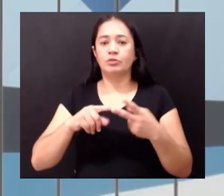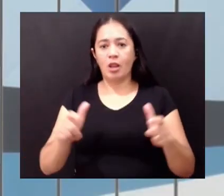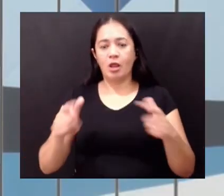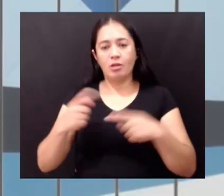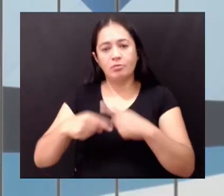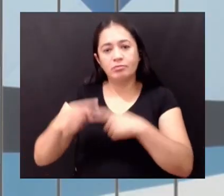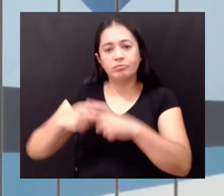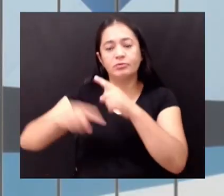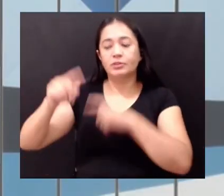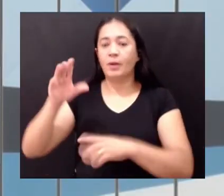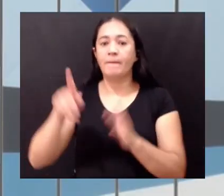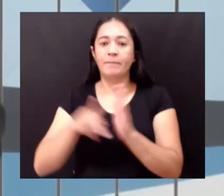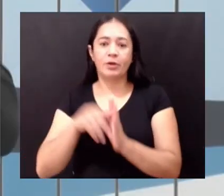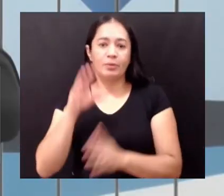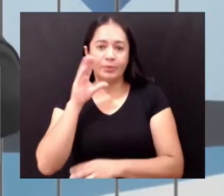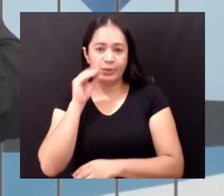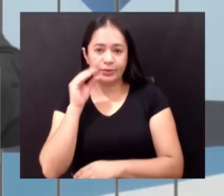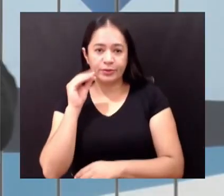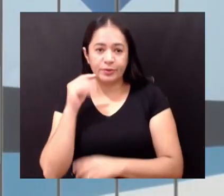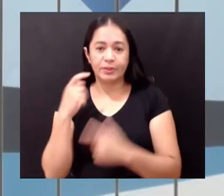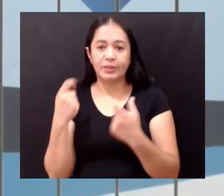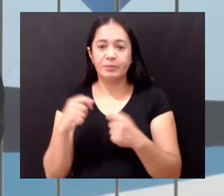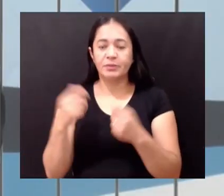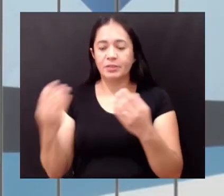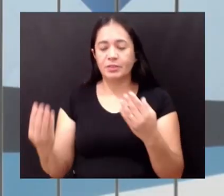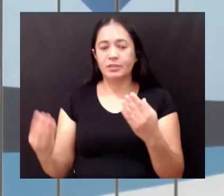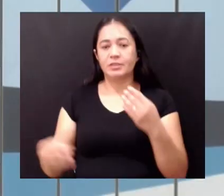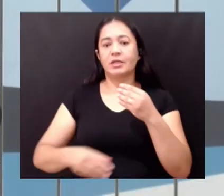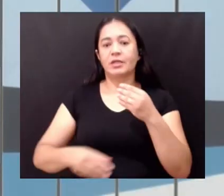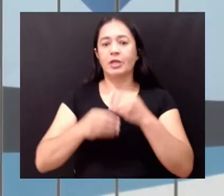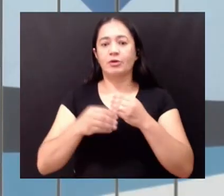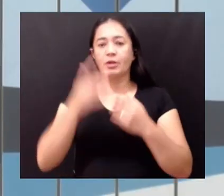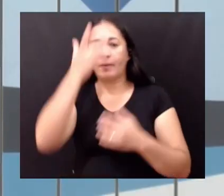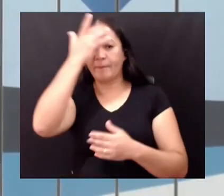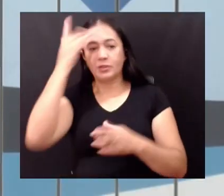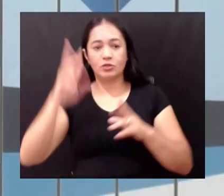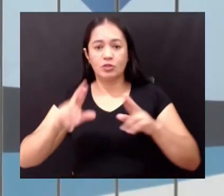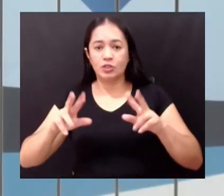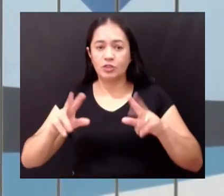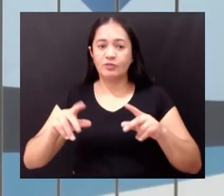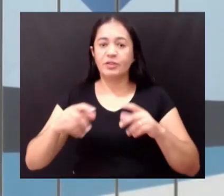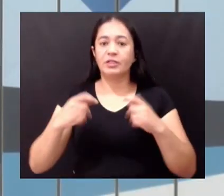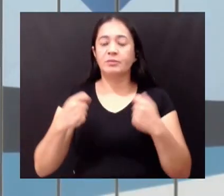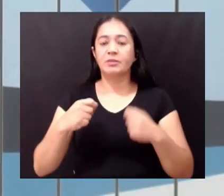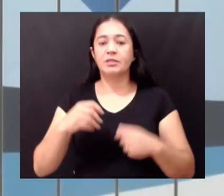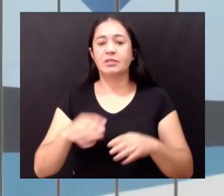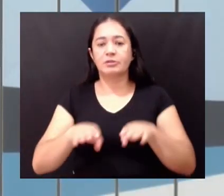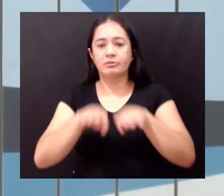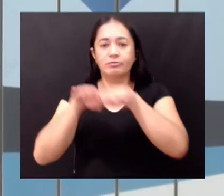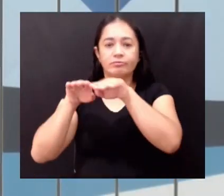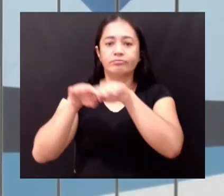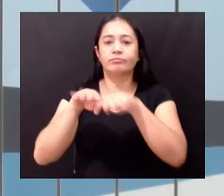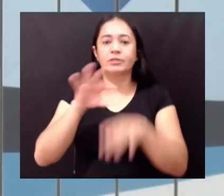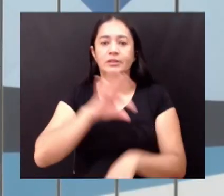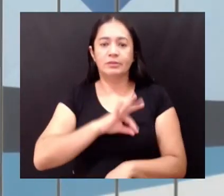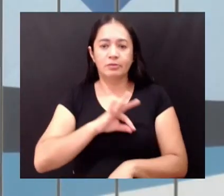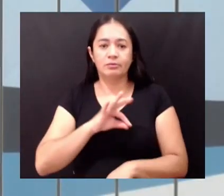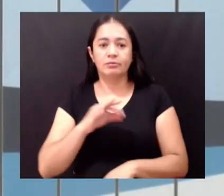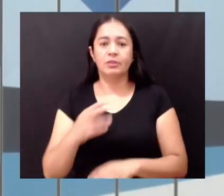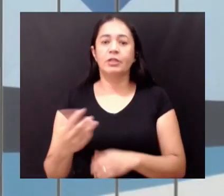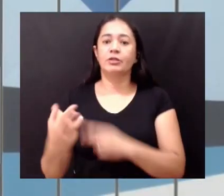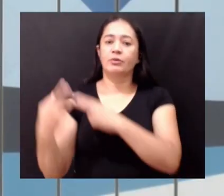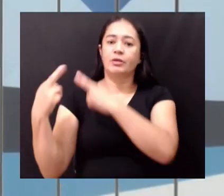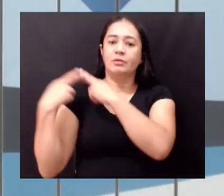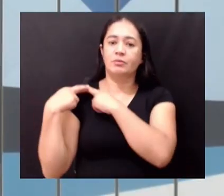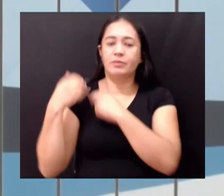Que precisa incluir pessoas diferentes e manter todos ali mais ou menos na mesma faixa de cargo, na mesma faixa de salário, para não ter conflitos, né? E